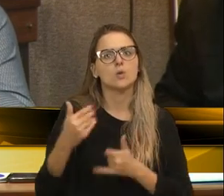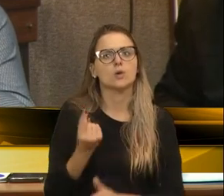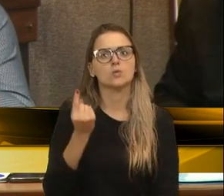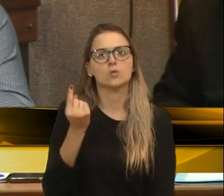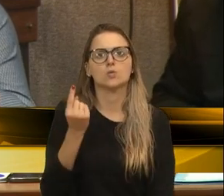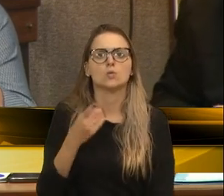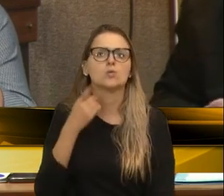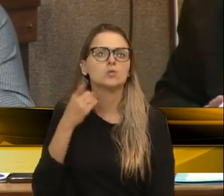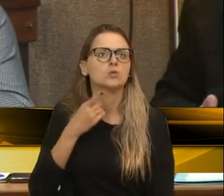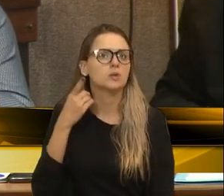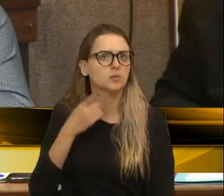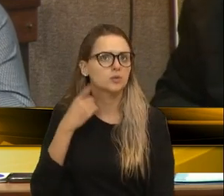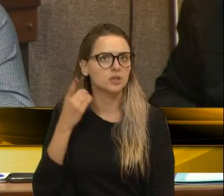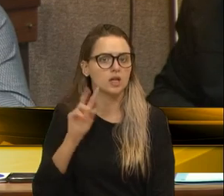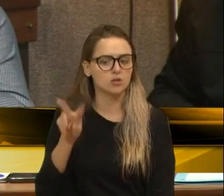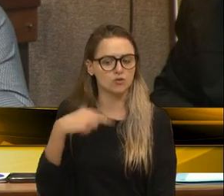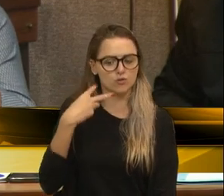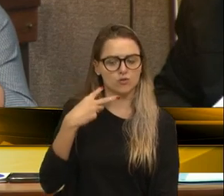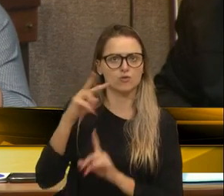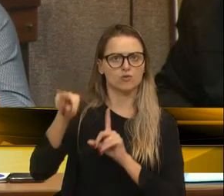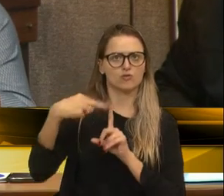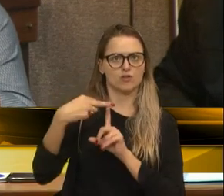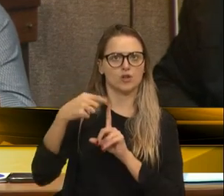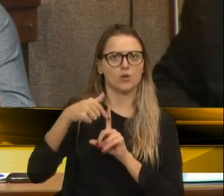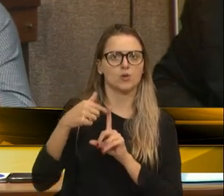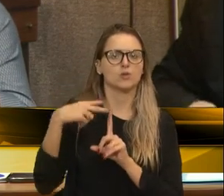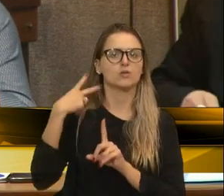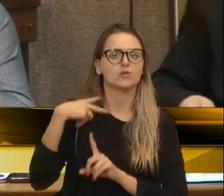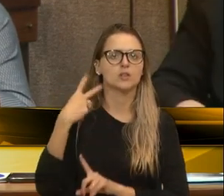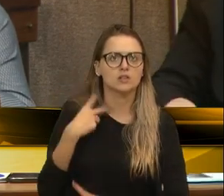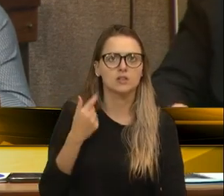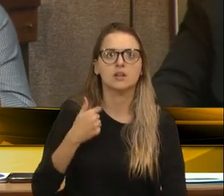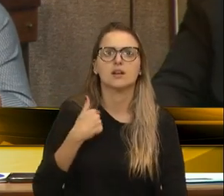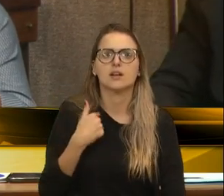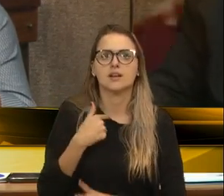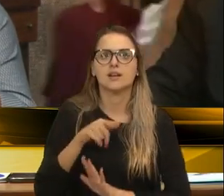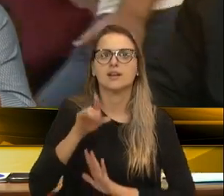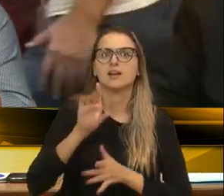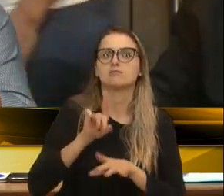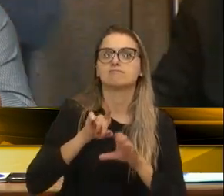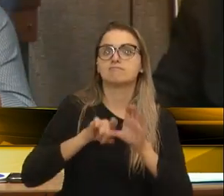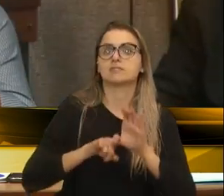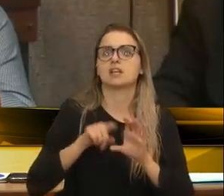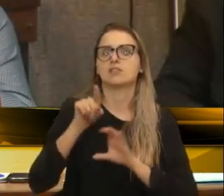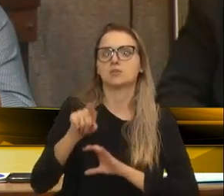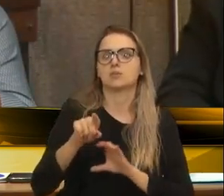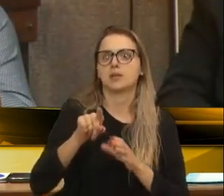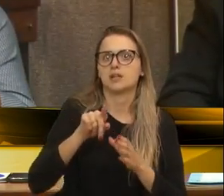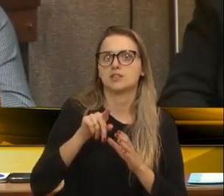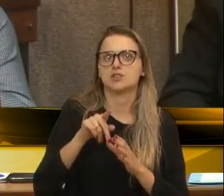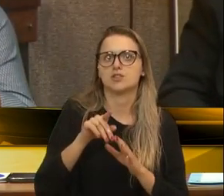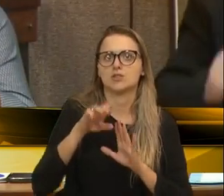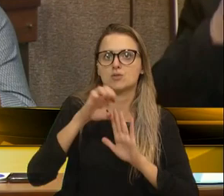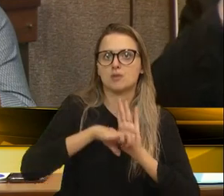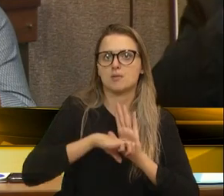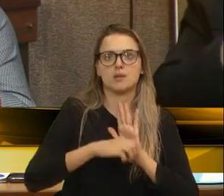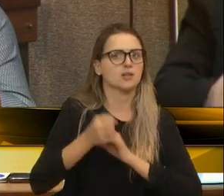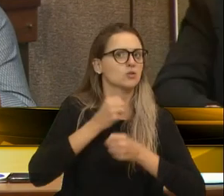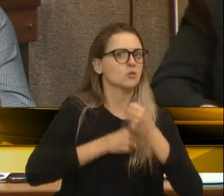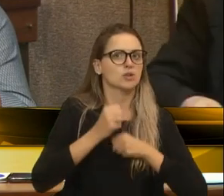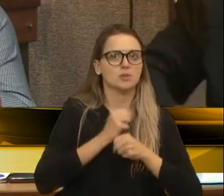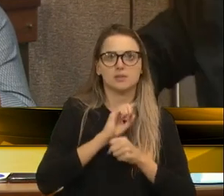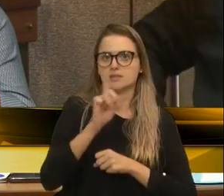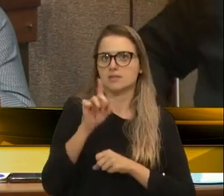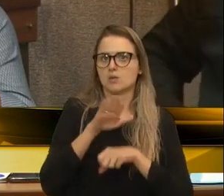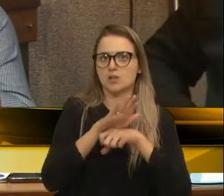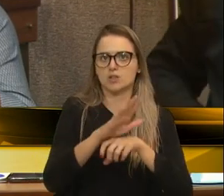deputados viu ele e disse, vereador, eu te devo uma emenda parlamentar. O ano passado eu não fiz emenda para o teu